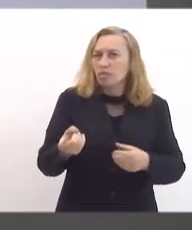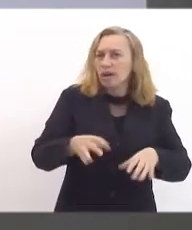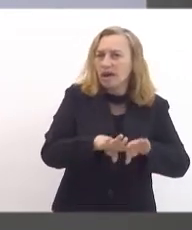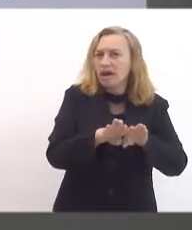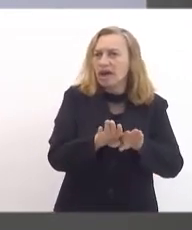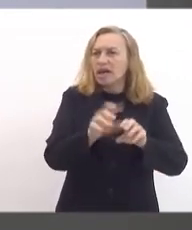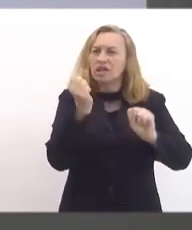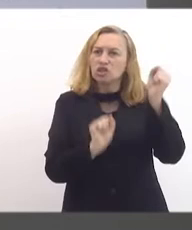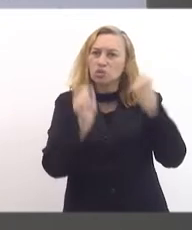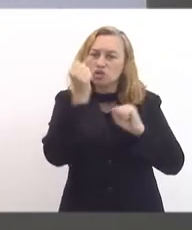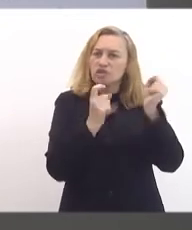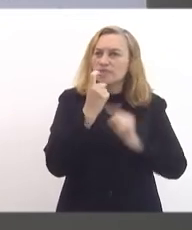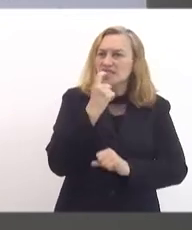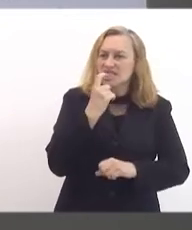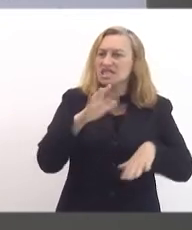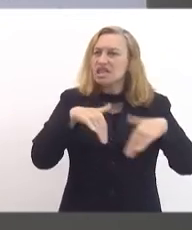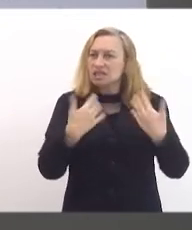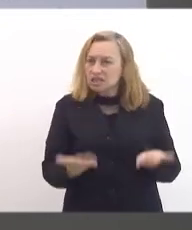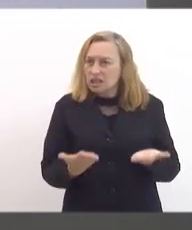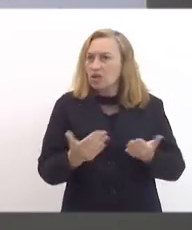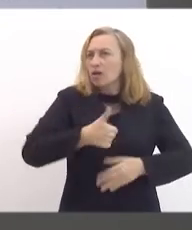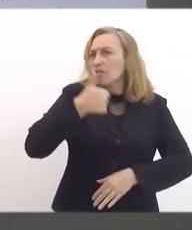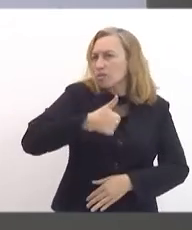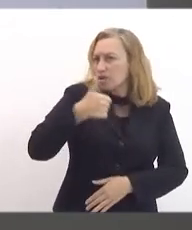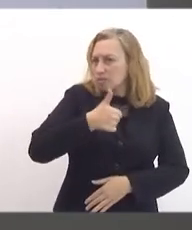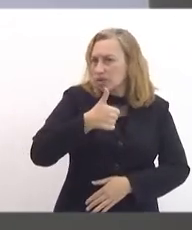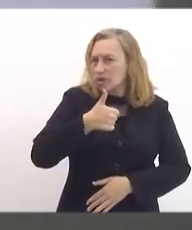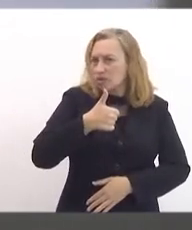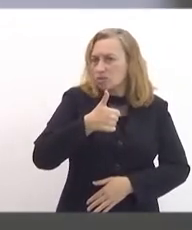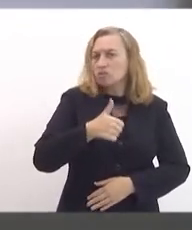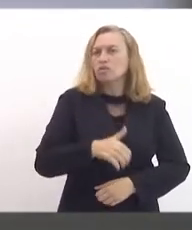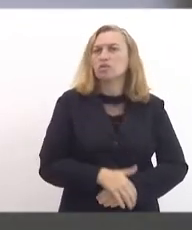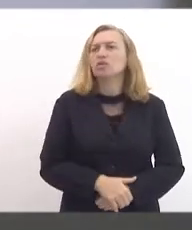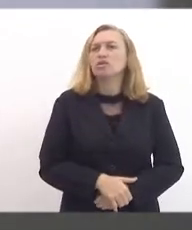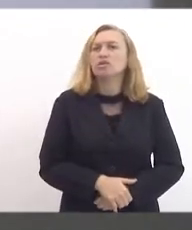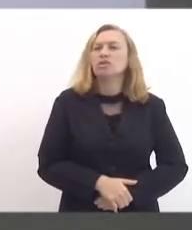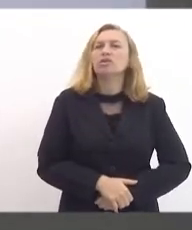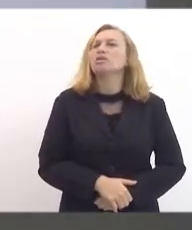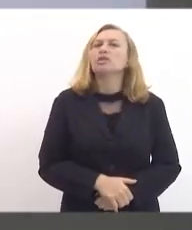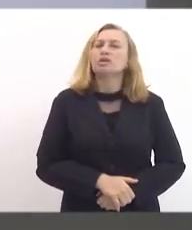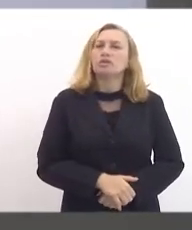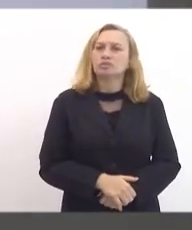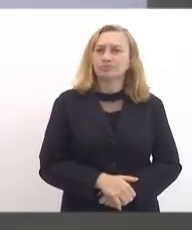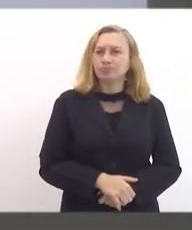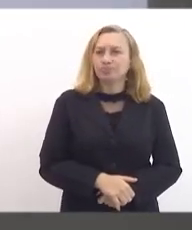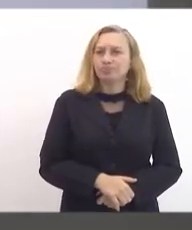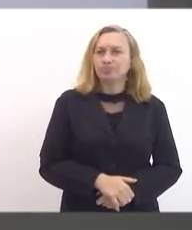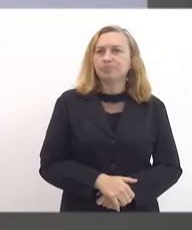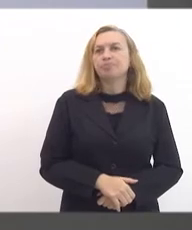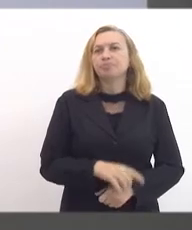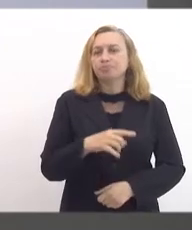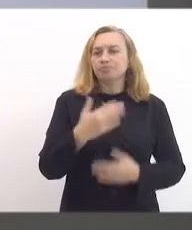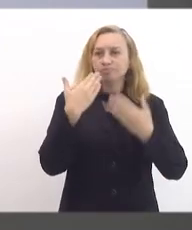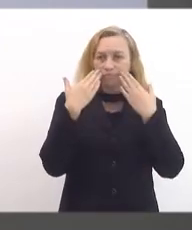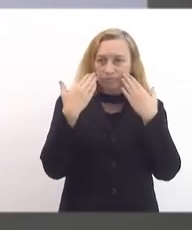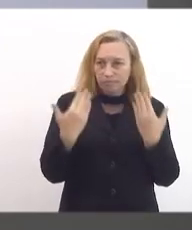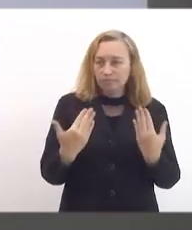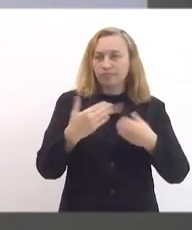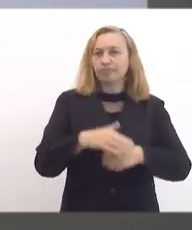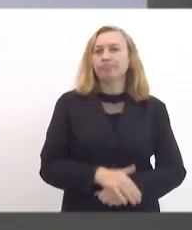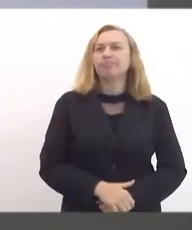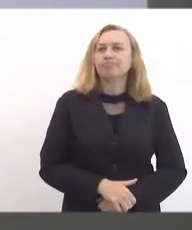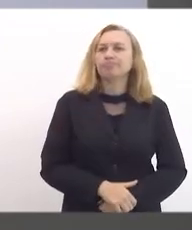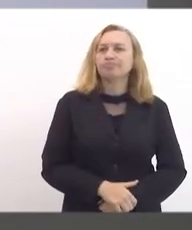chá plástica né Então essa é uma primeira ressalva que a gente que a gente apresenta tá